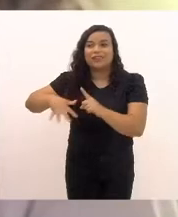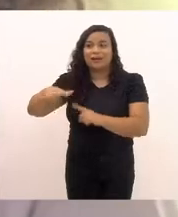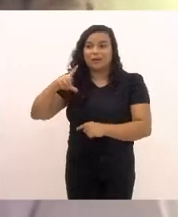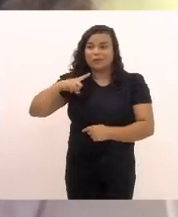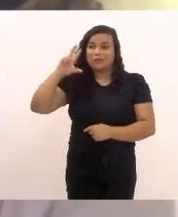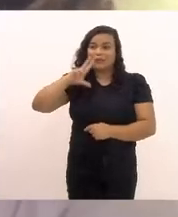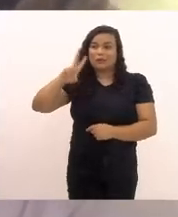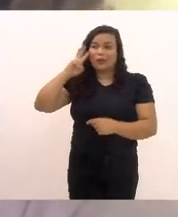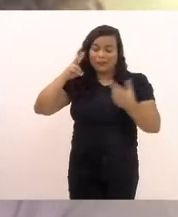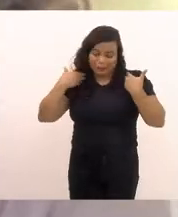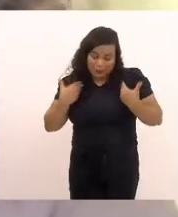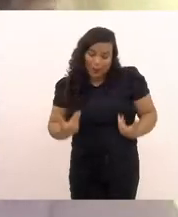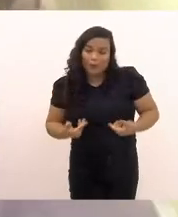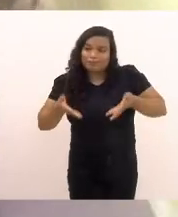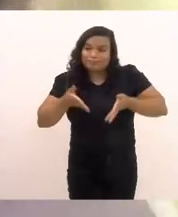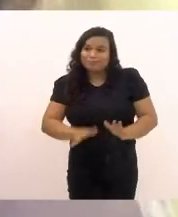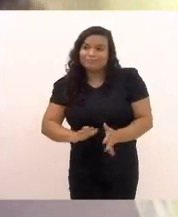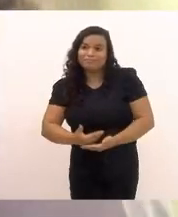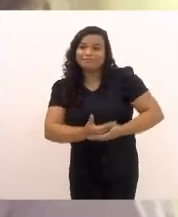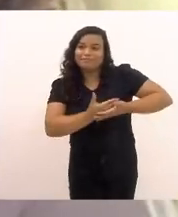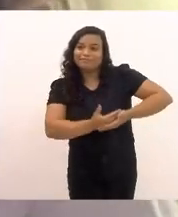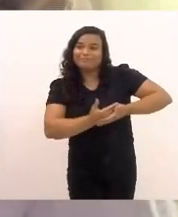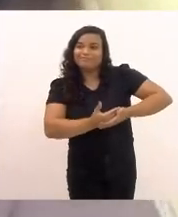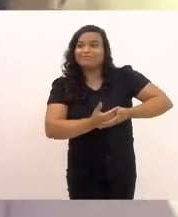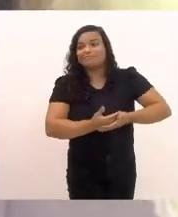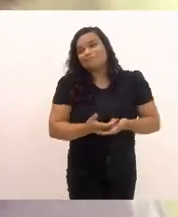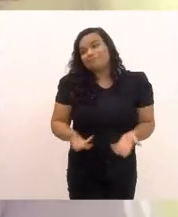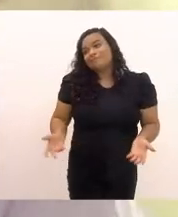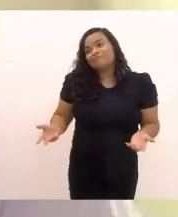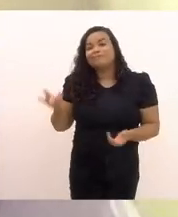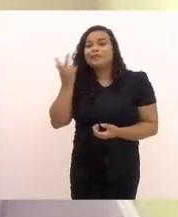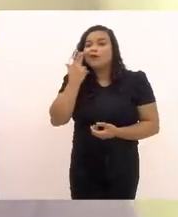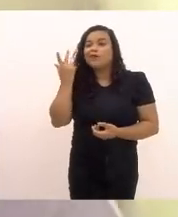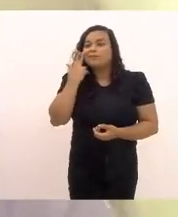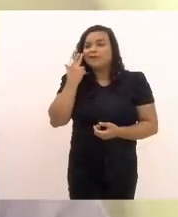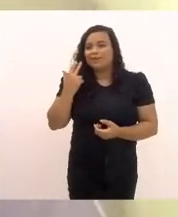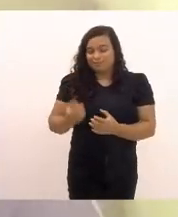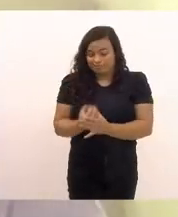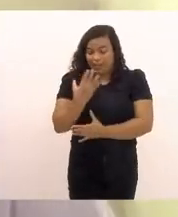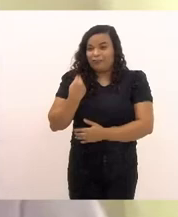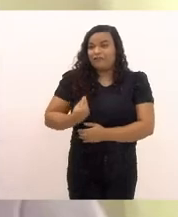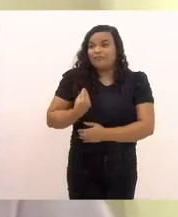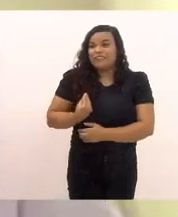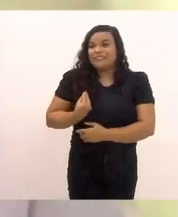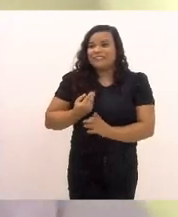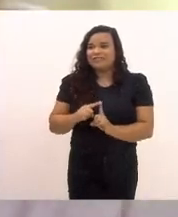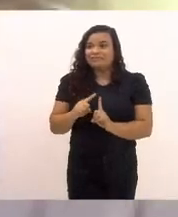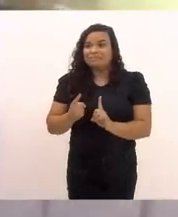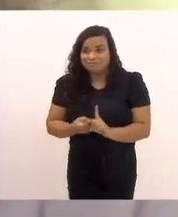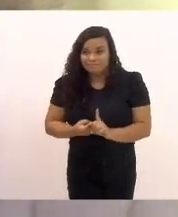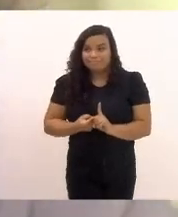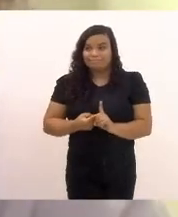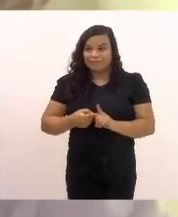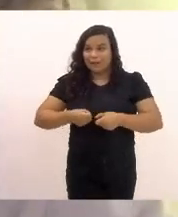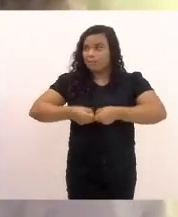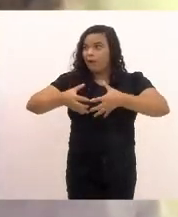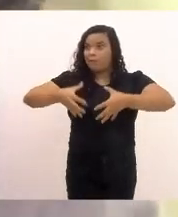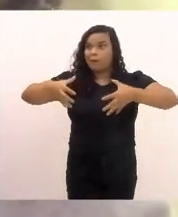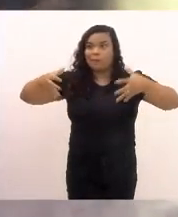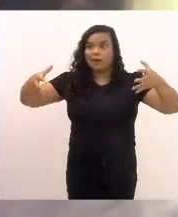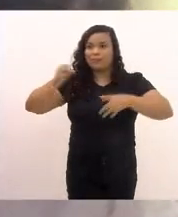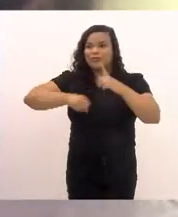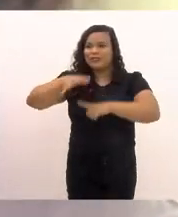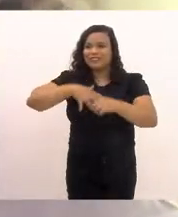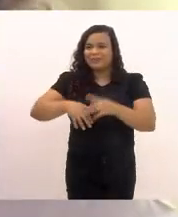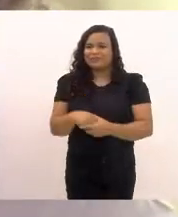histórica, biológica que tem, né, sobre si, que é a de gerar vida e que é de fazer florescer a nossa sociedade. Então, isso